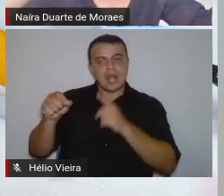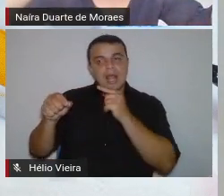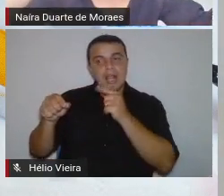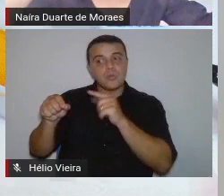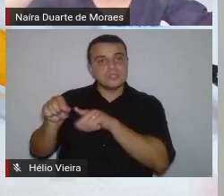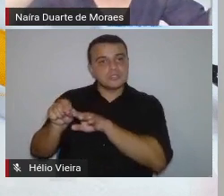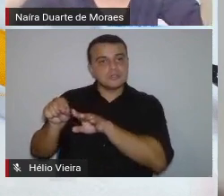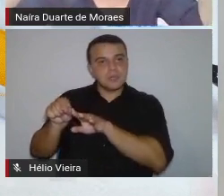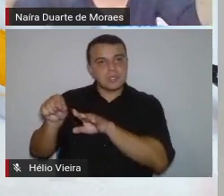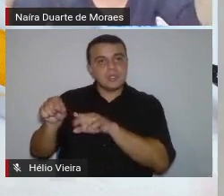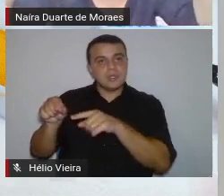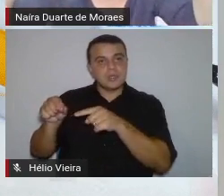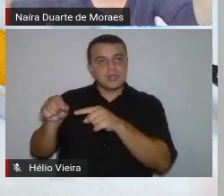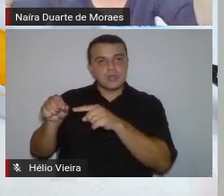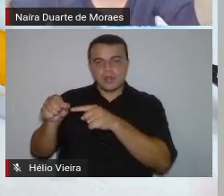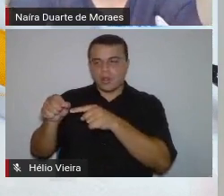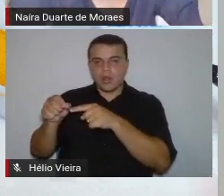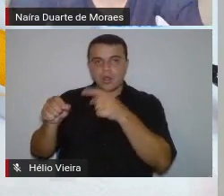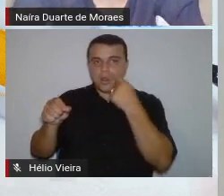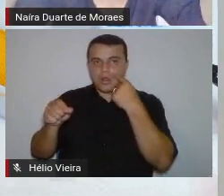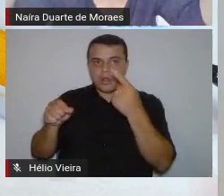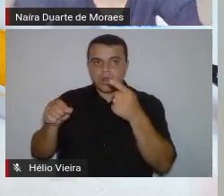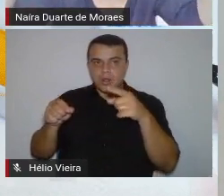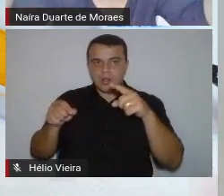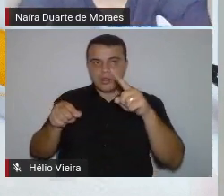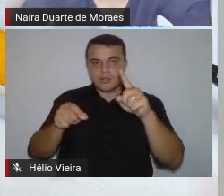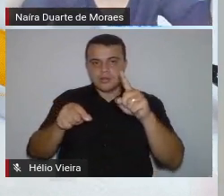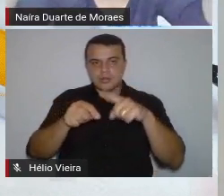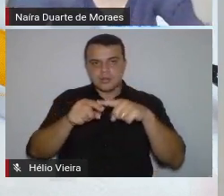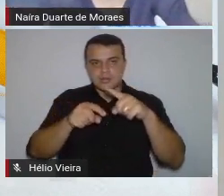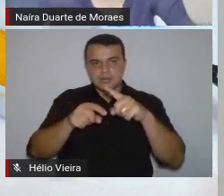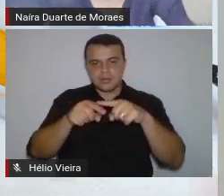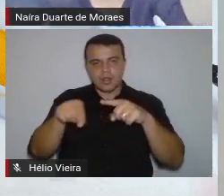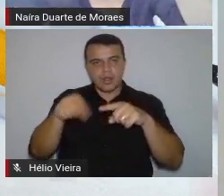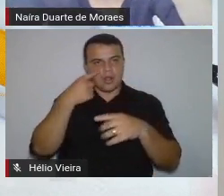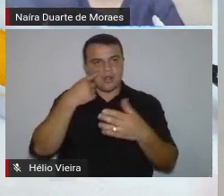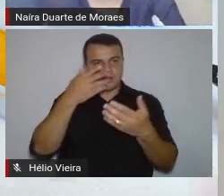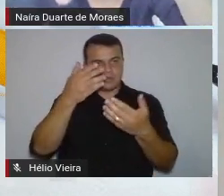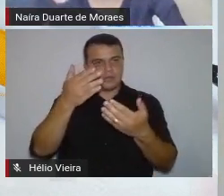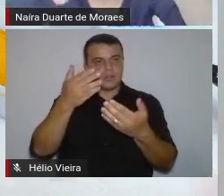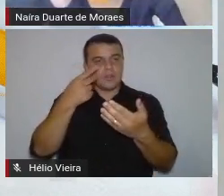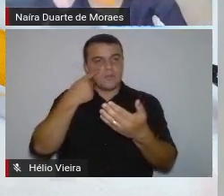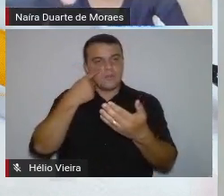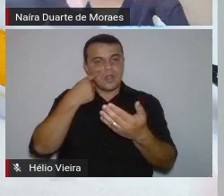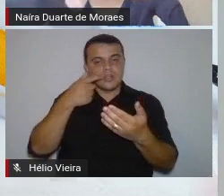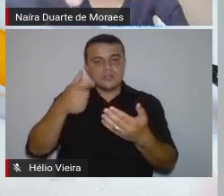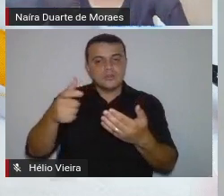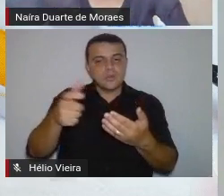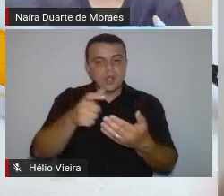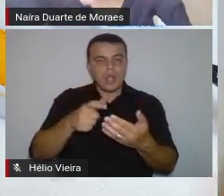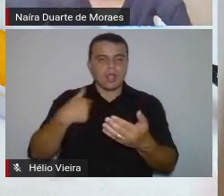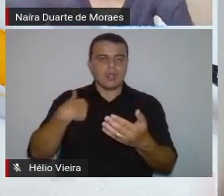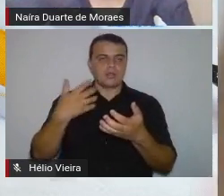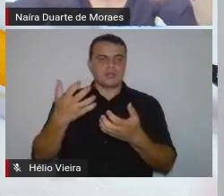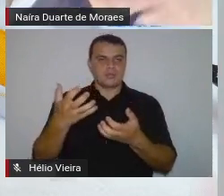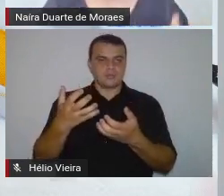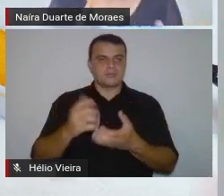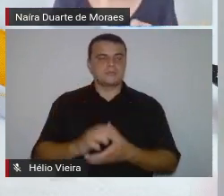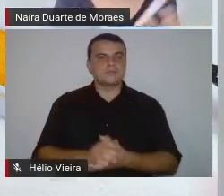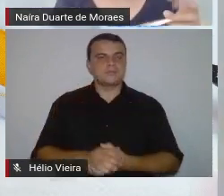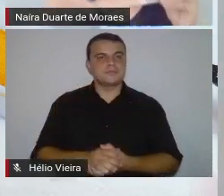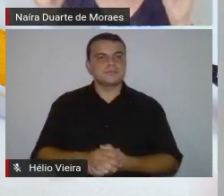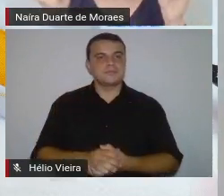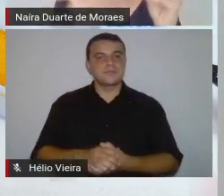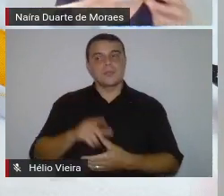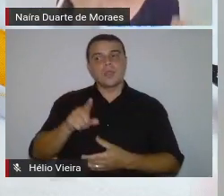isso. Eu coloco o meu dedinho e eu vou batendo o meu pincel na área onde eu quero.